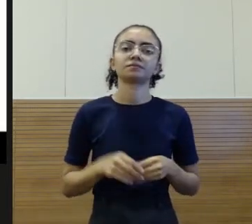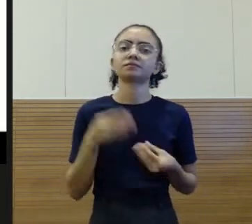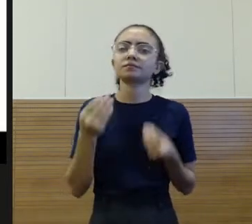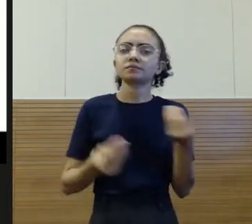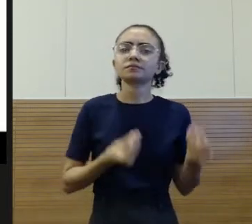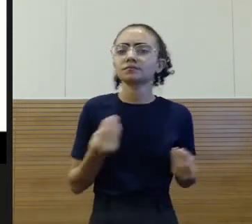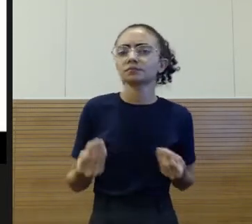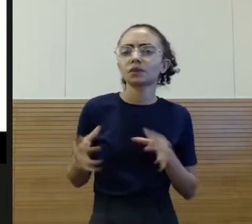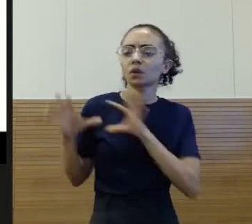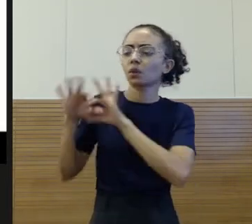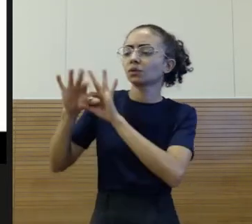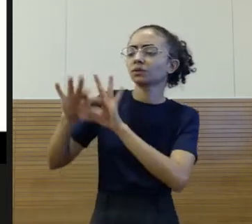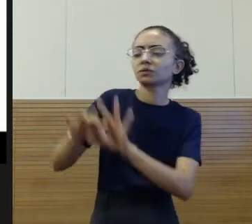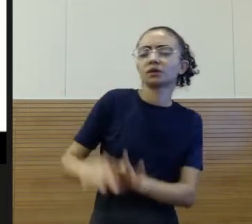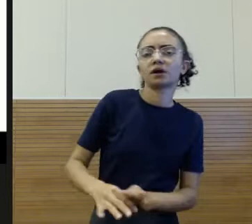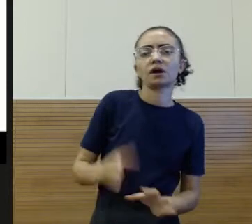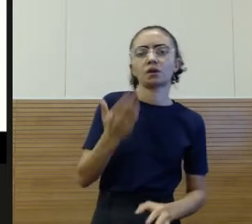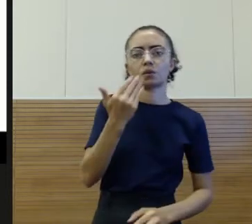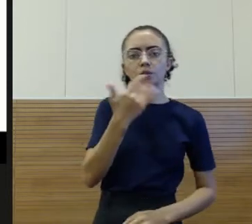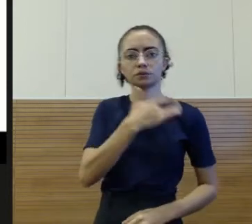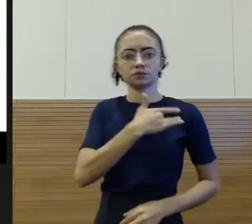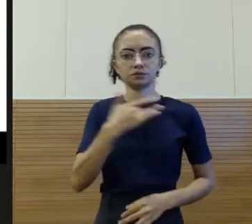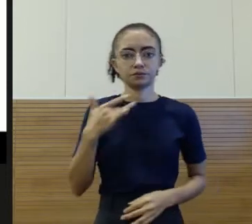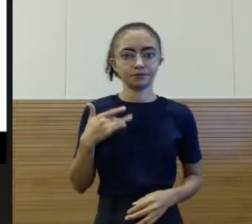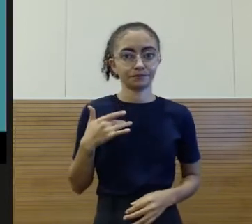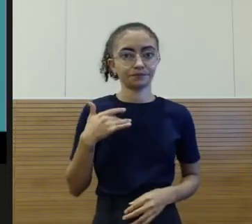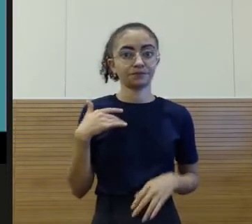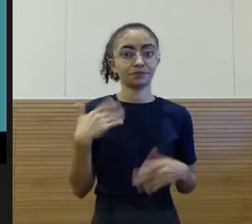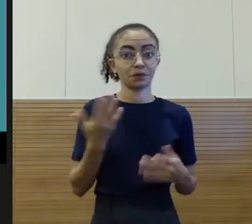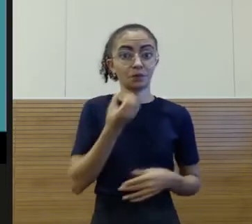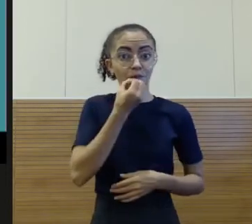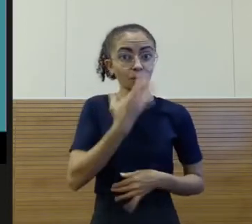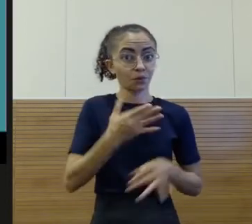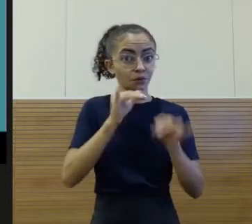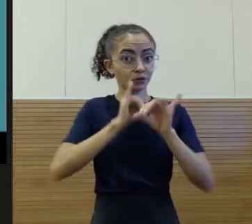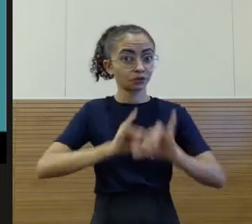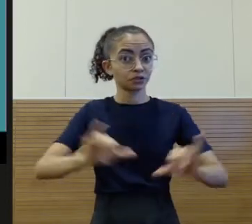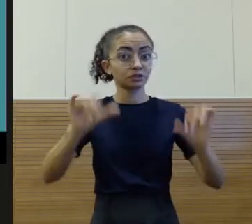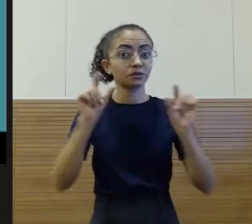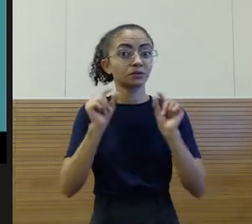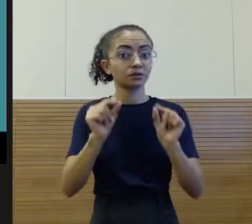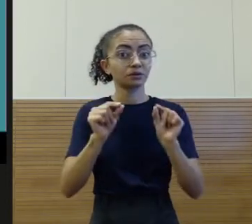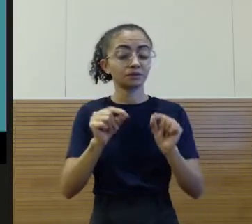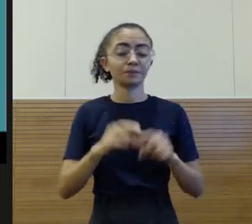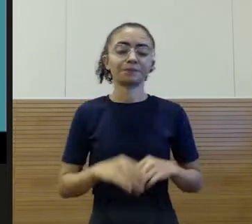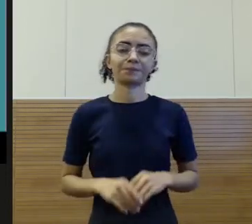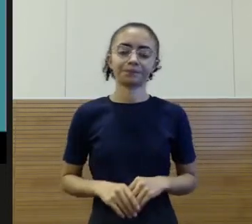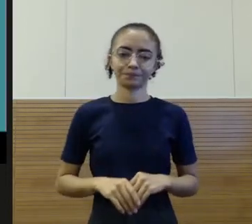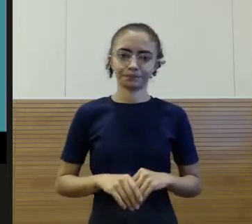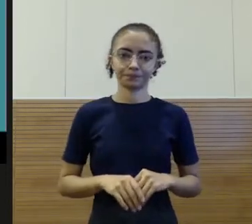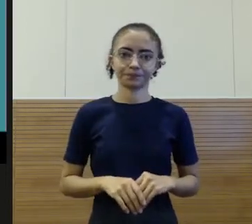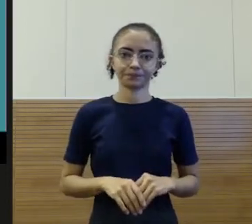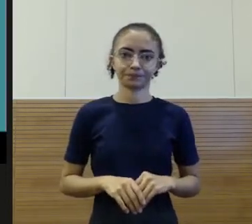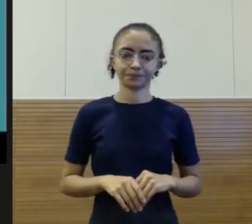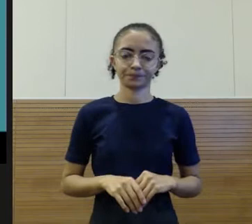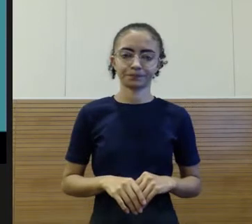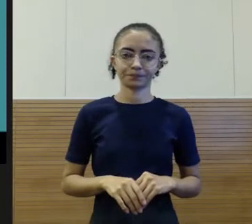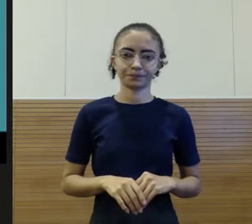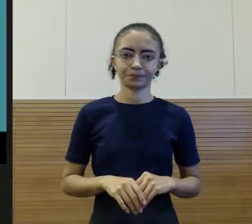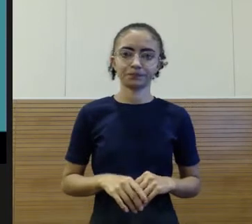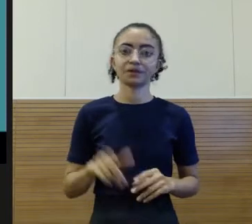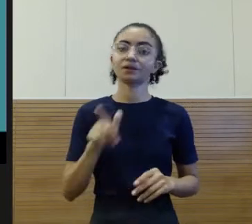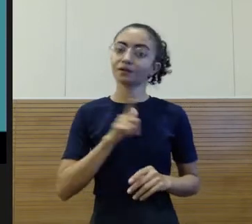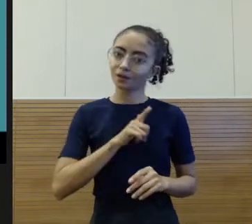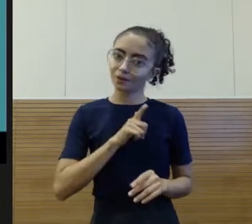dieta saudável? E aqui a boa notícia é que, para isso, temos